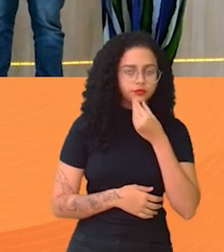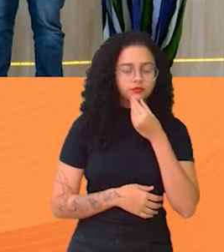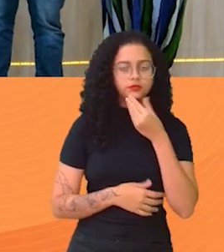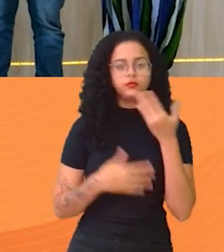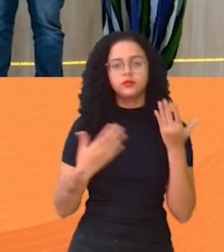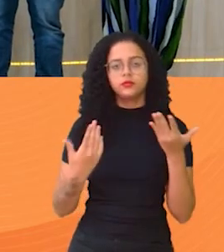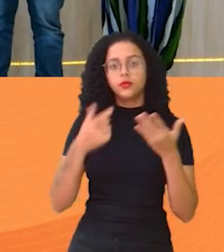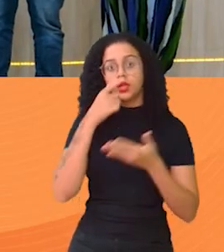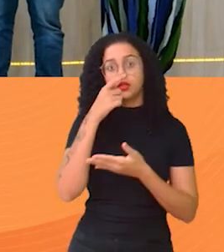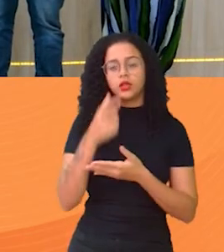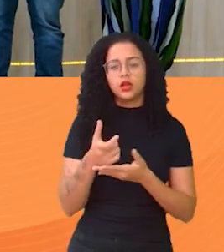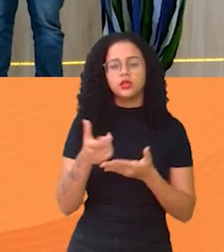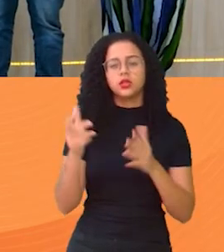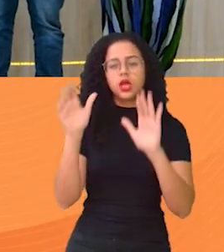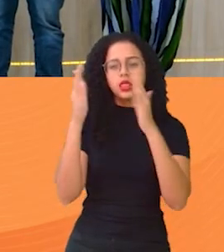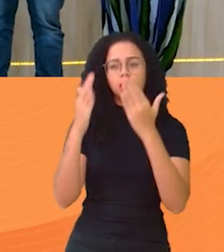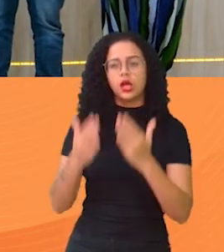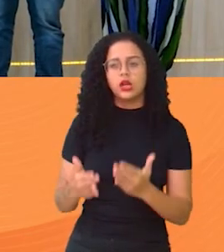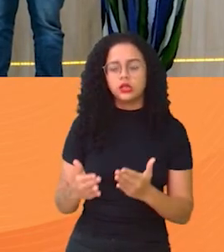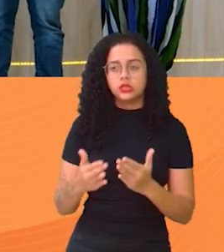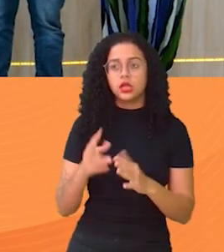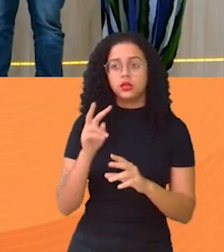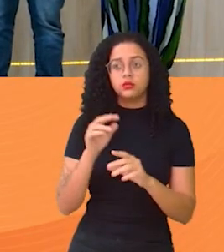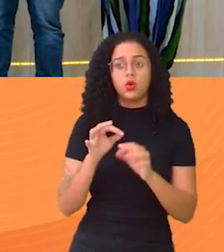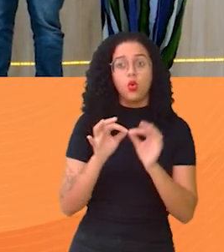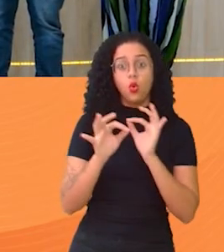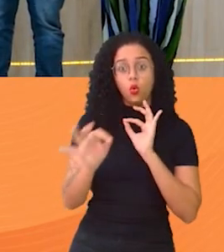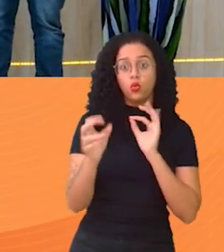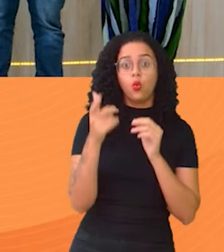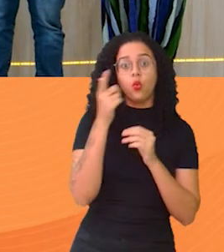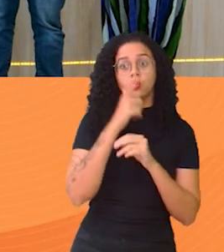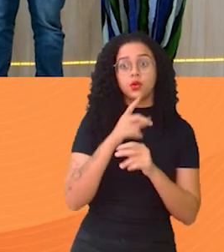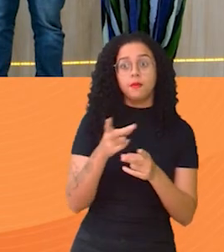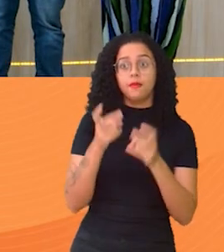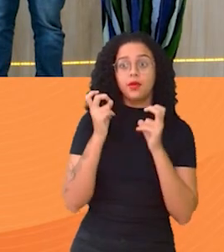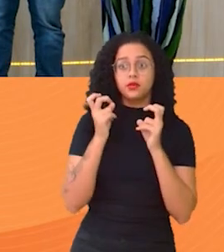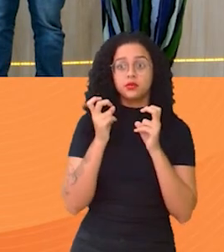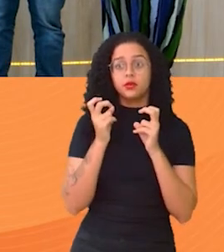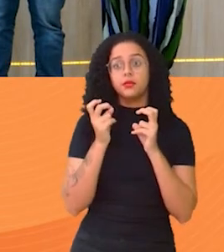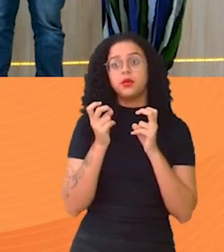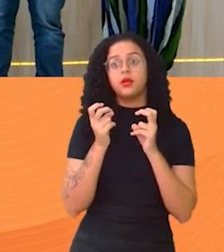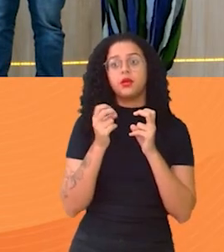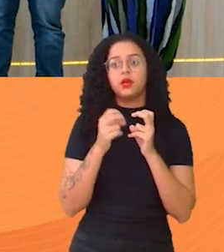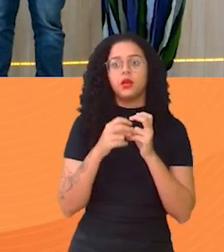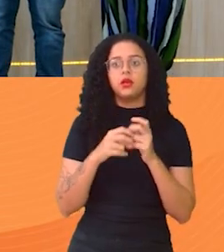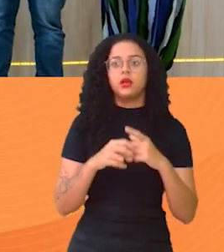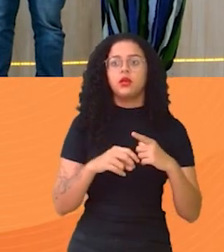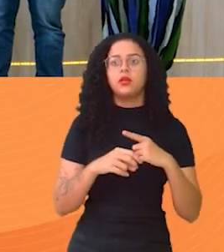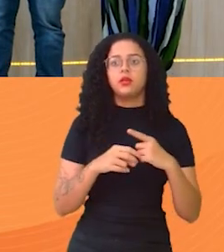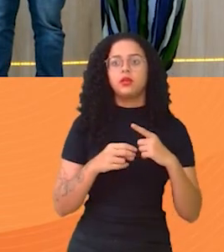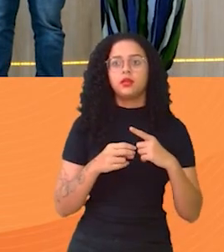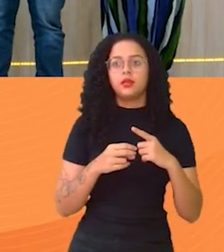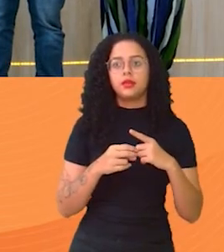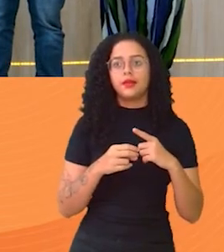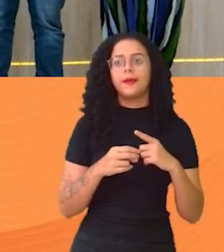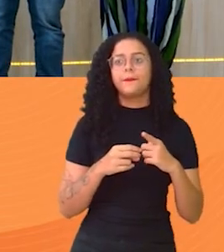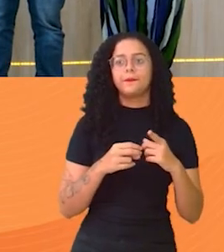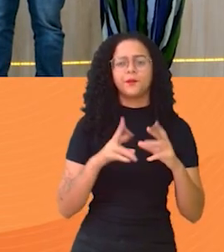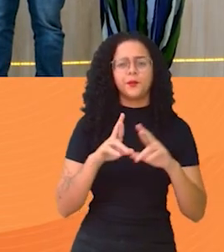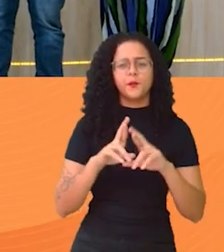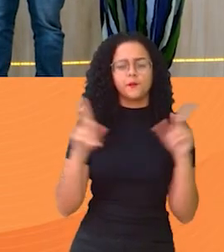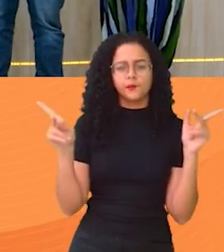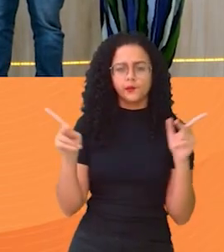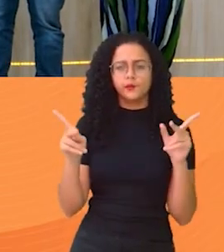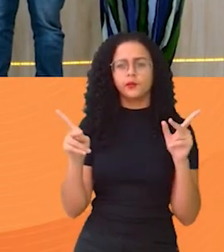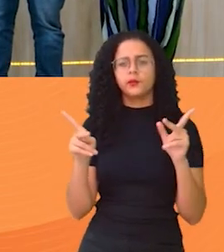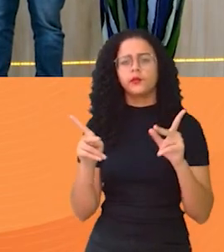E é interessante analisar, ó, de longe a gente já consegue perceber que a gente tem uma diferença,